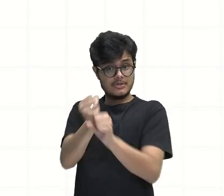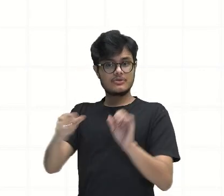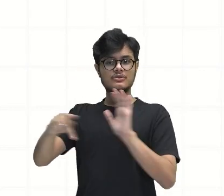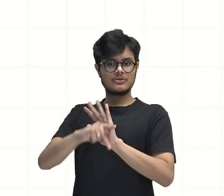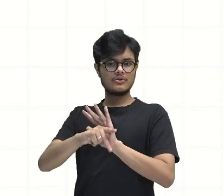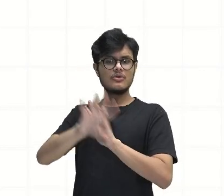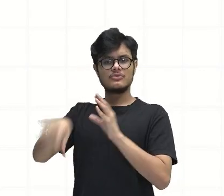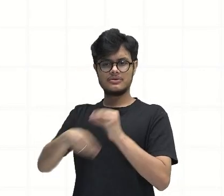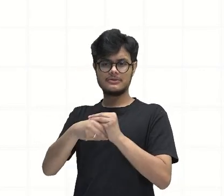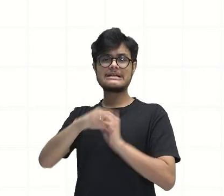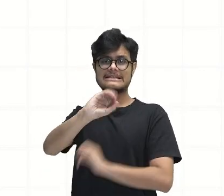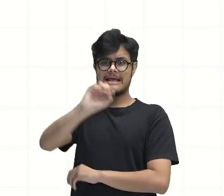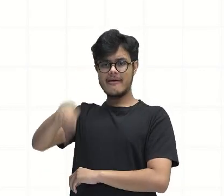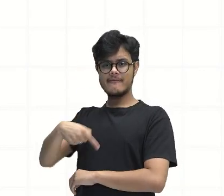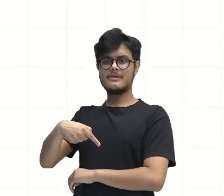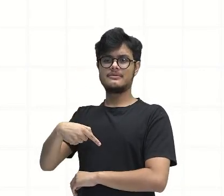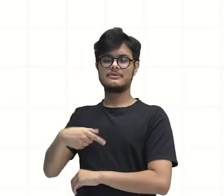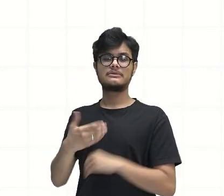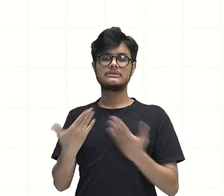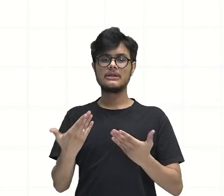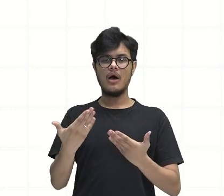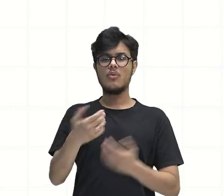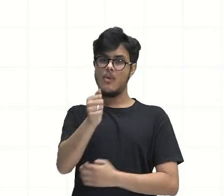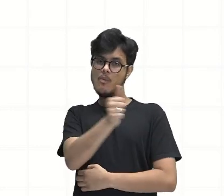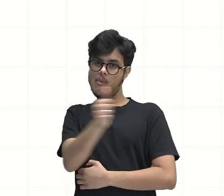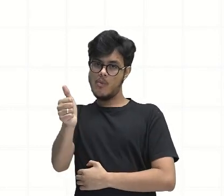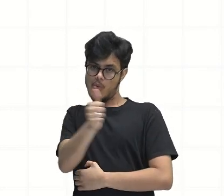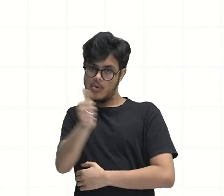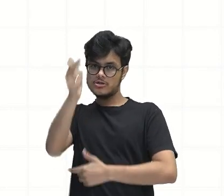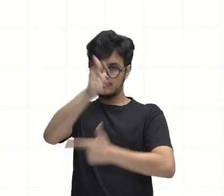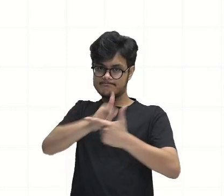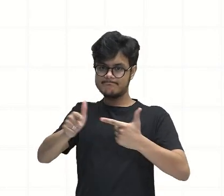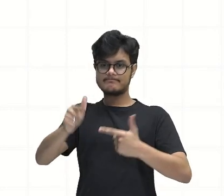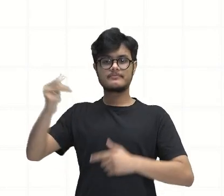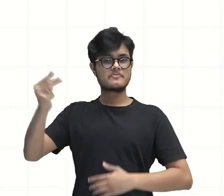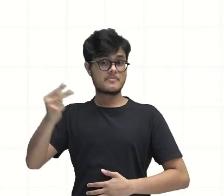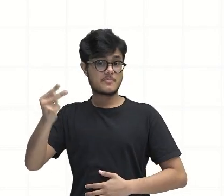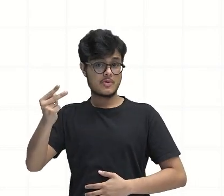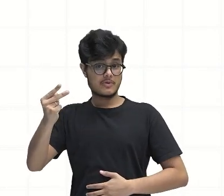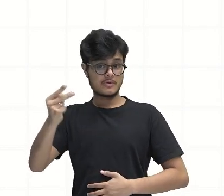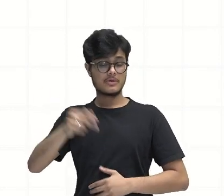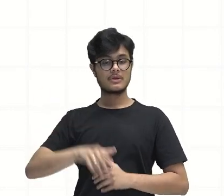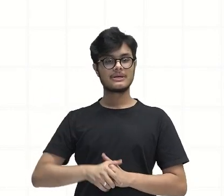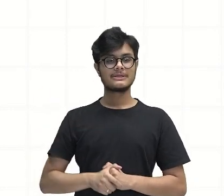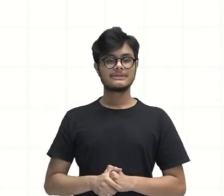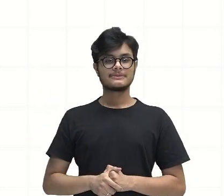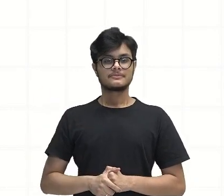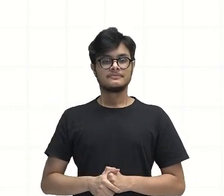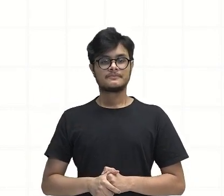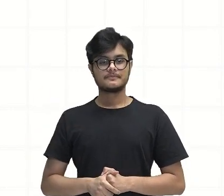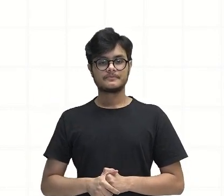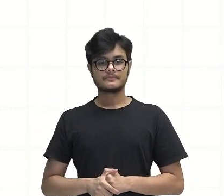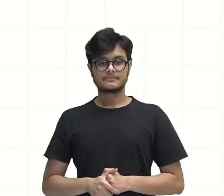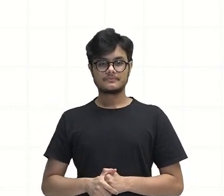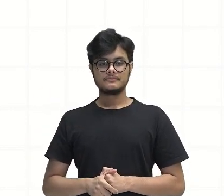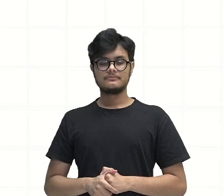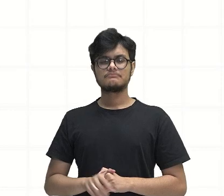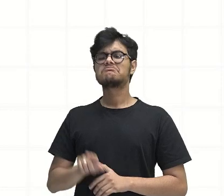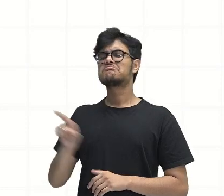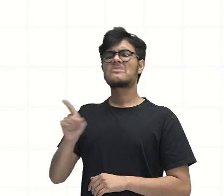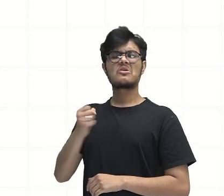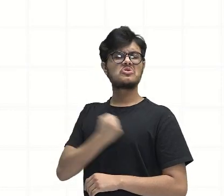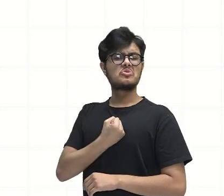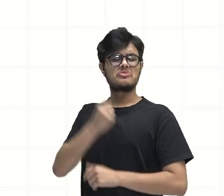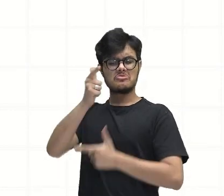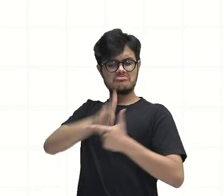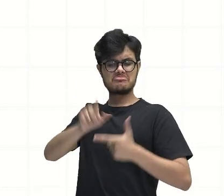número decimal. Então, dividindo 11 por 2, né? 11 dividido por 2, qual é o número que eu multiplico por